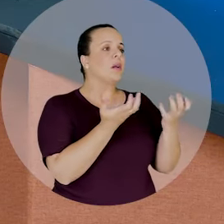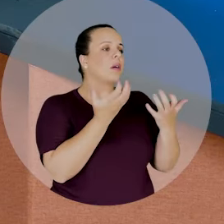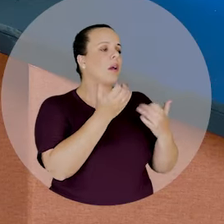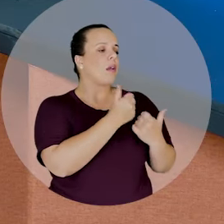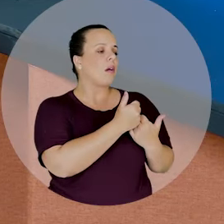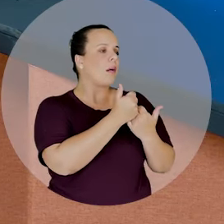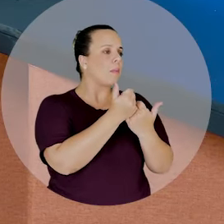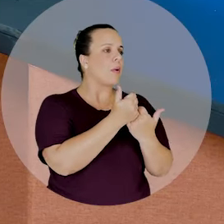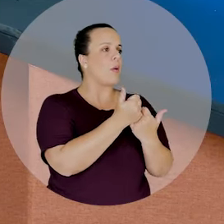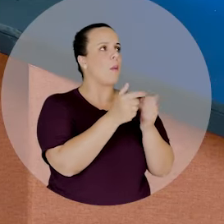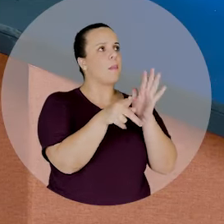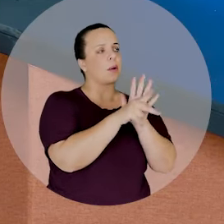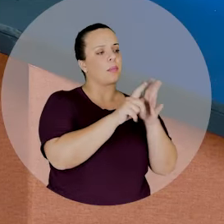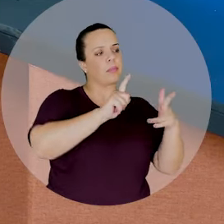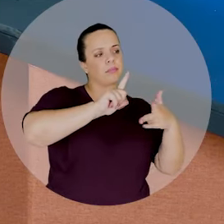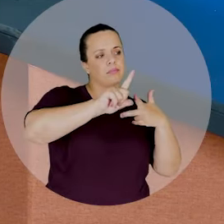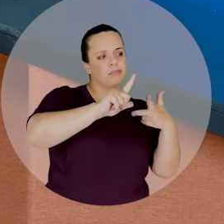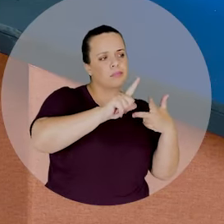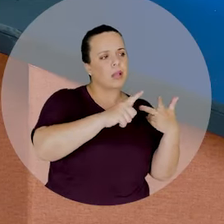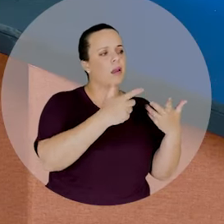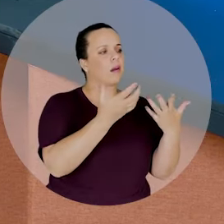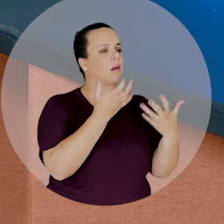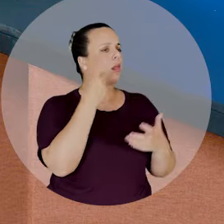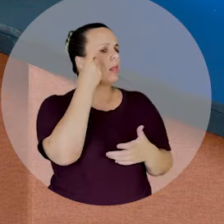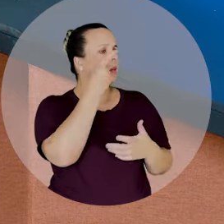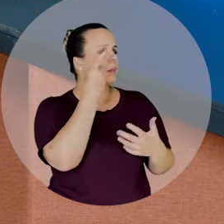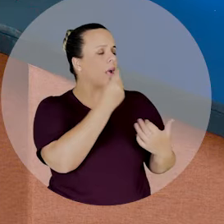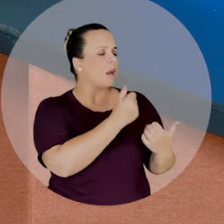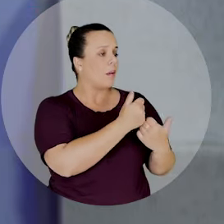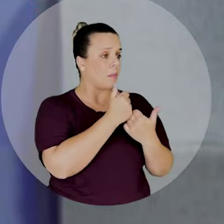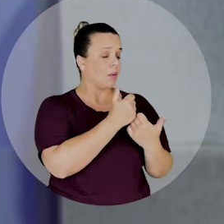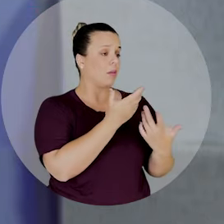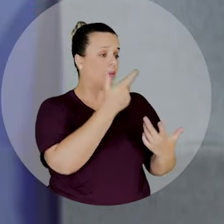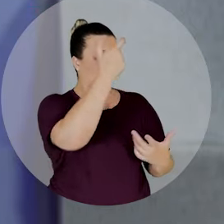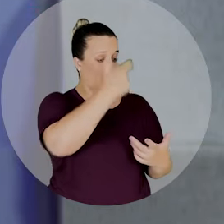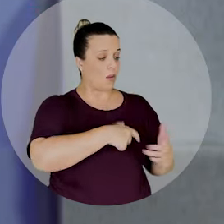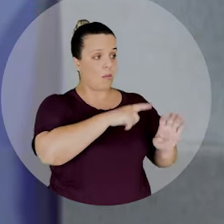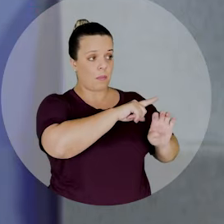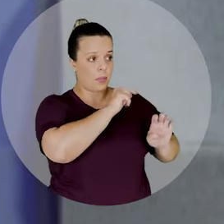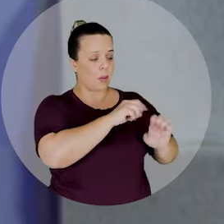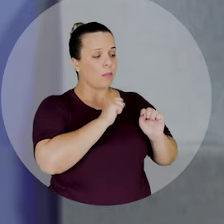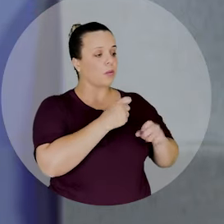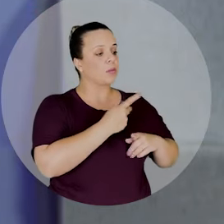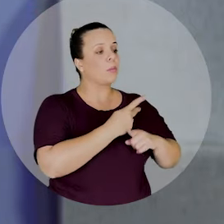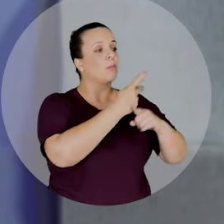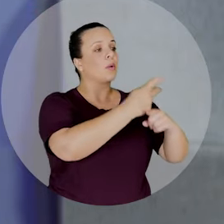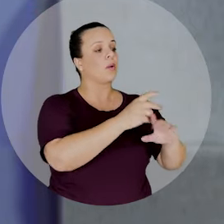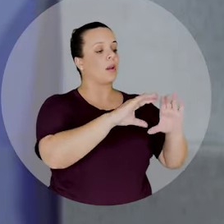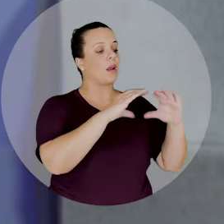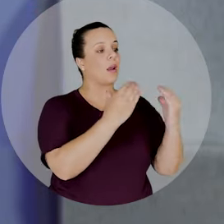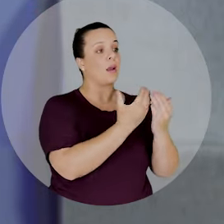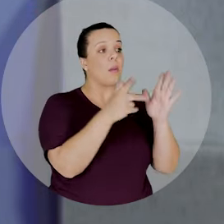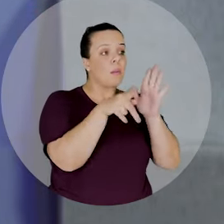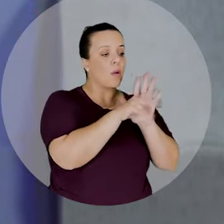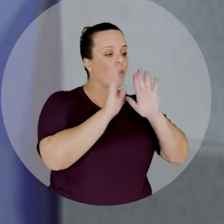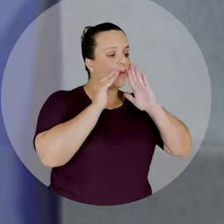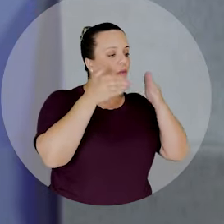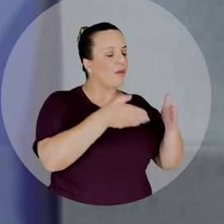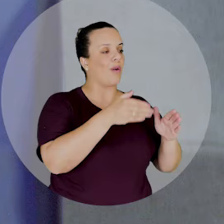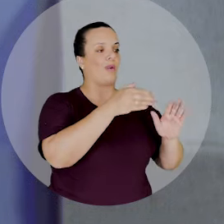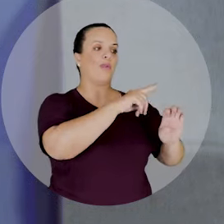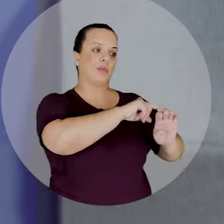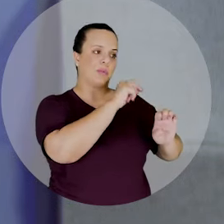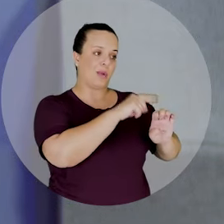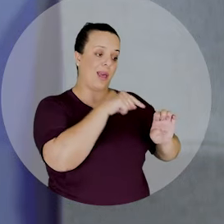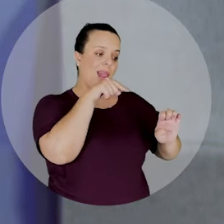eu preciso de uma assistência legislativa, eu preciso de uma assistência de um parlamentar. Eu, como empreendedora, posso procurar a Câmara Setorial dos Empreendedores.